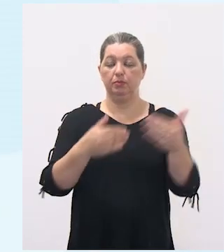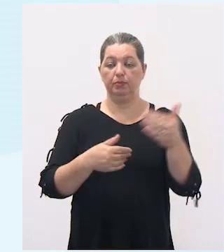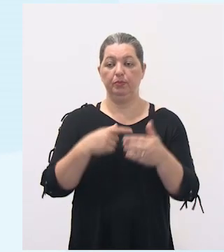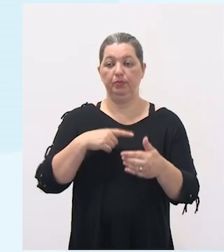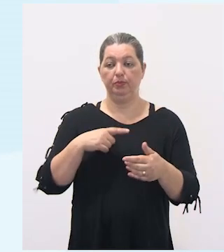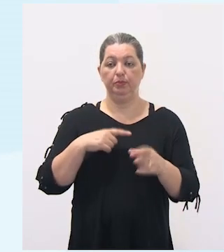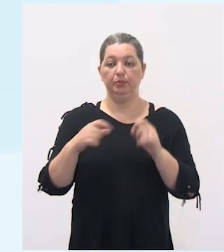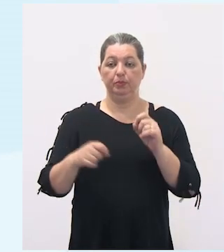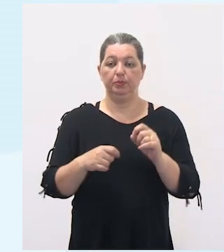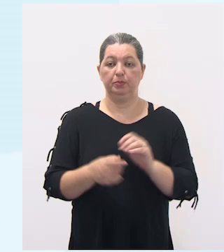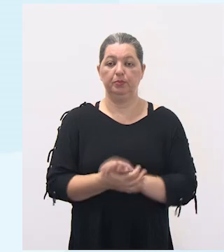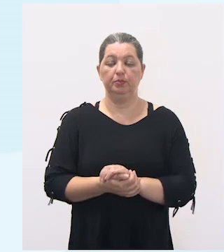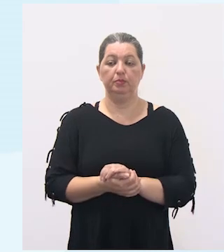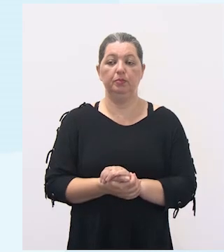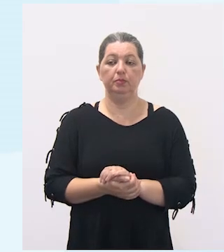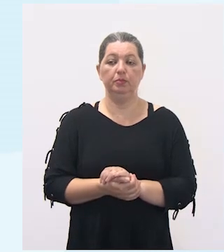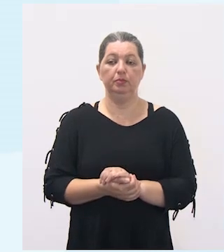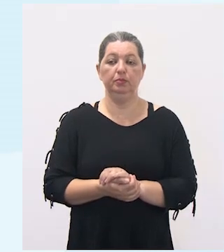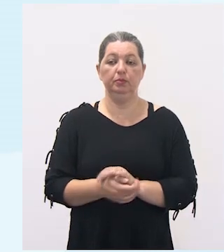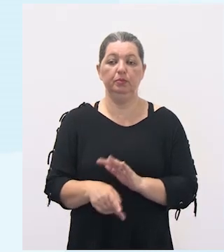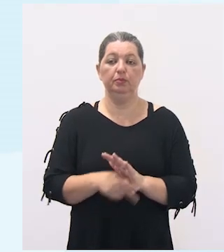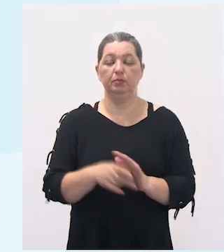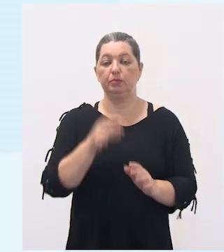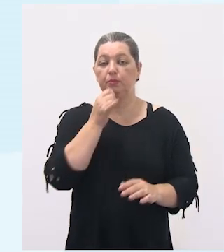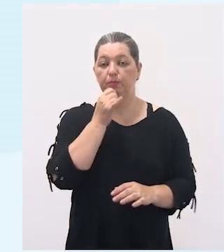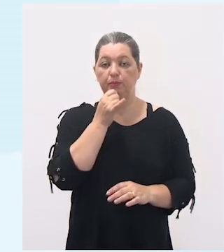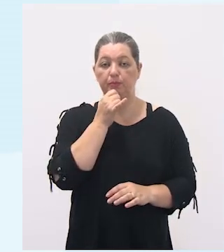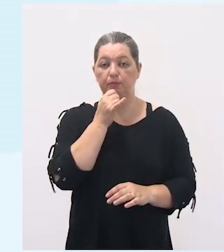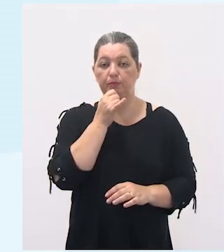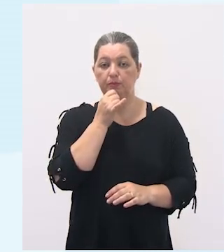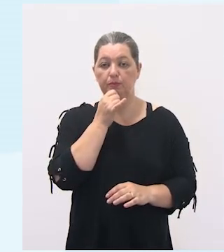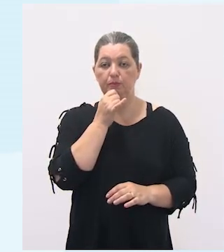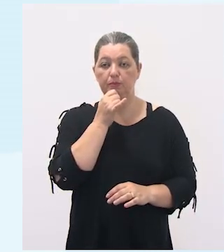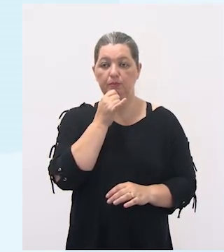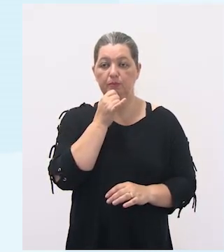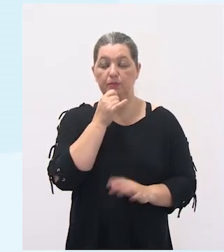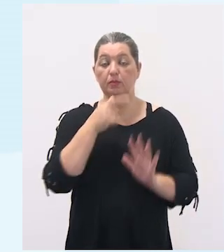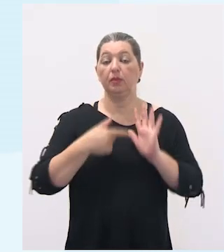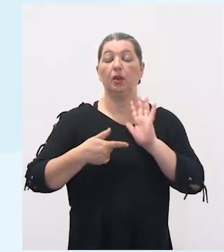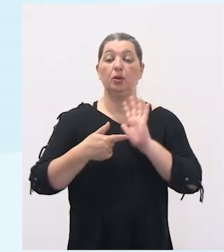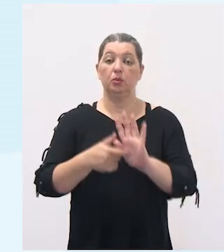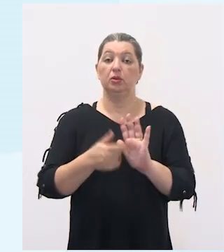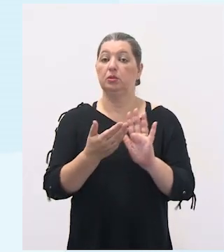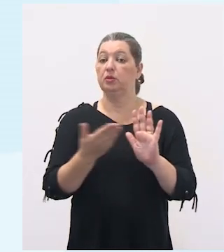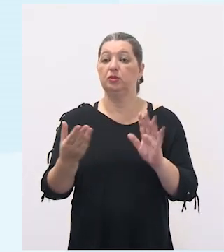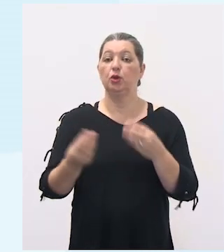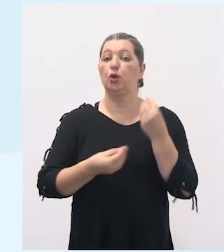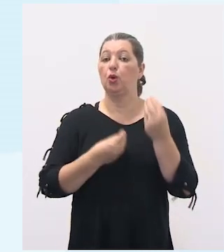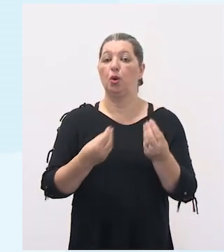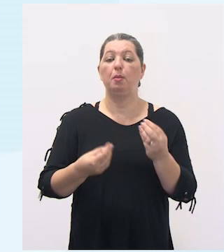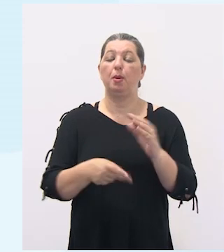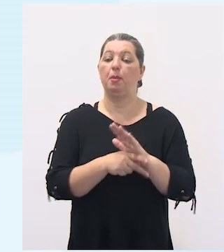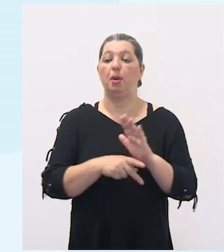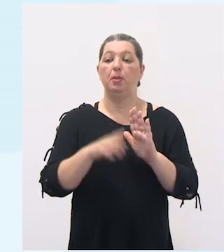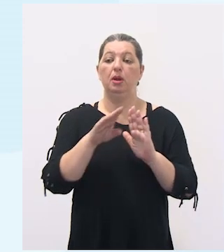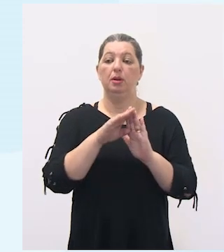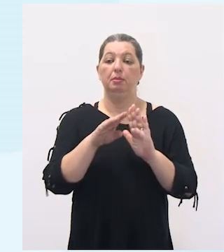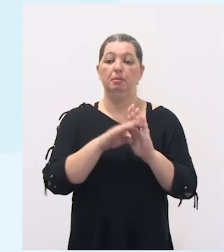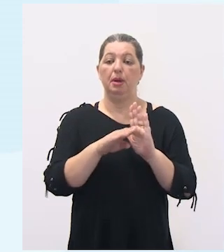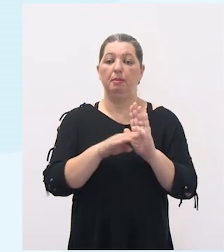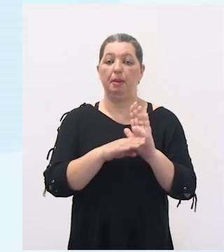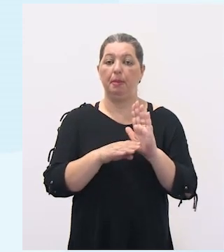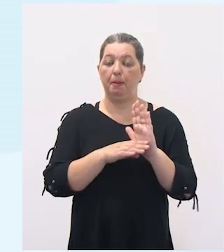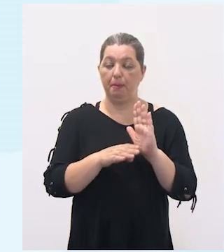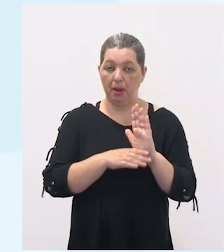vai ter agora o exemplo de mostrar para vocês como que é a escala de proficiência. Por exemplo, uma escala